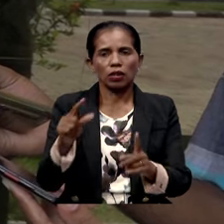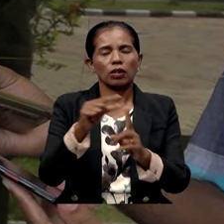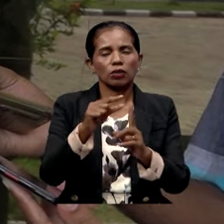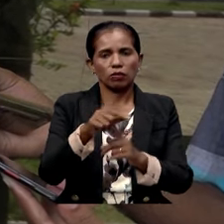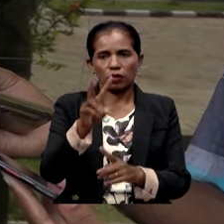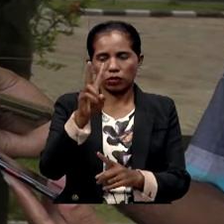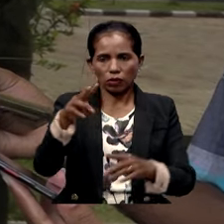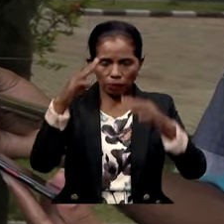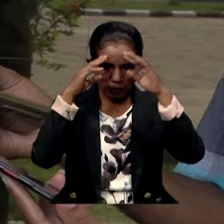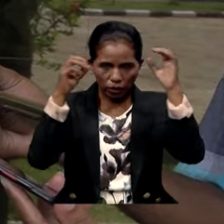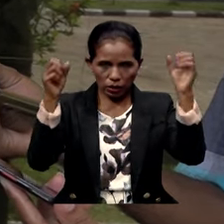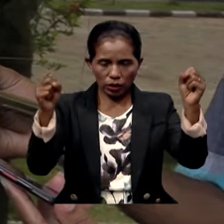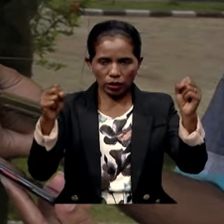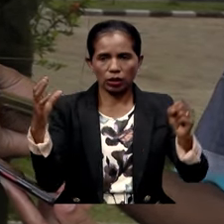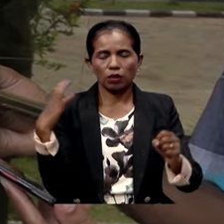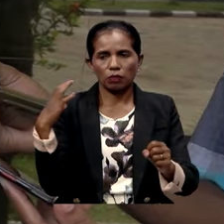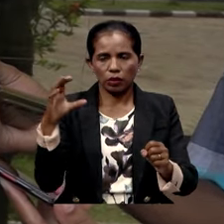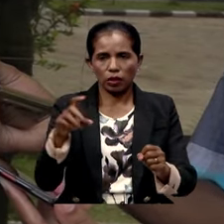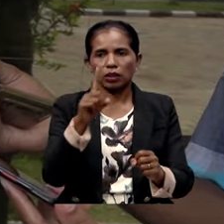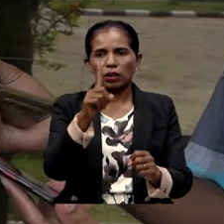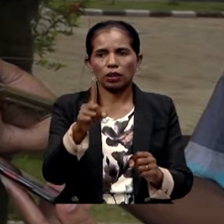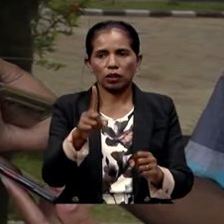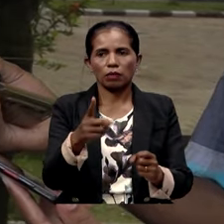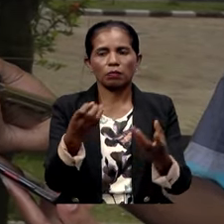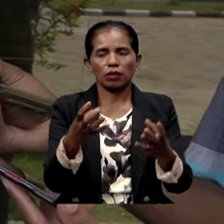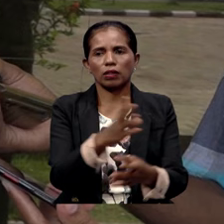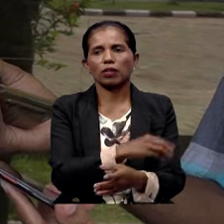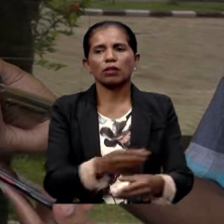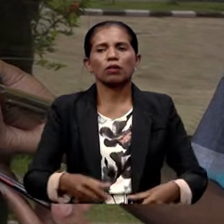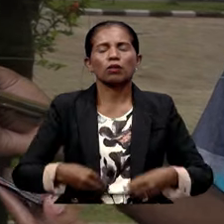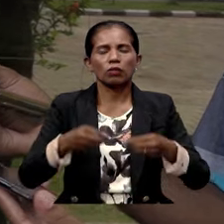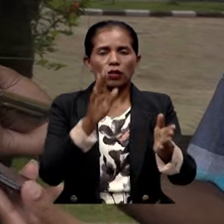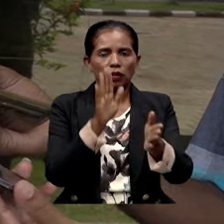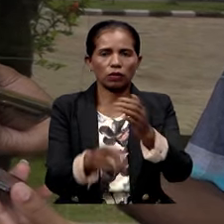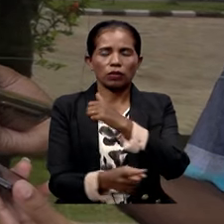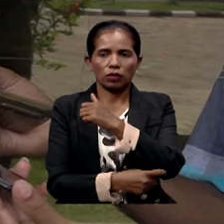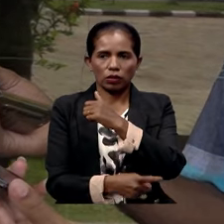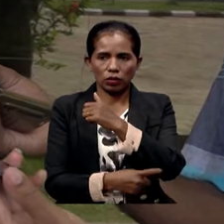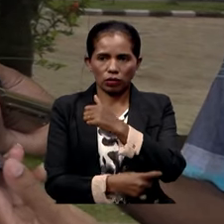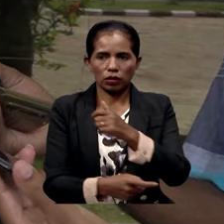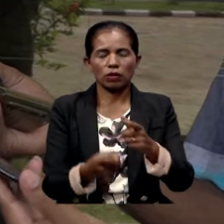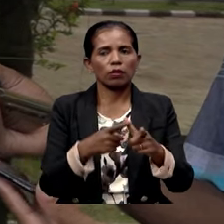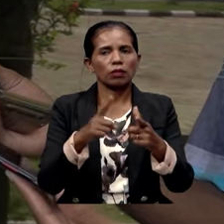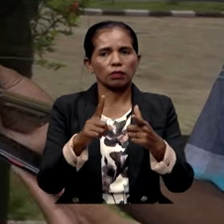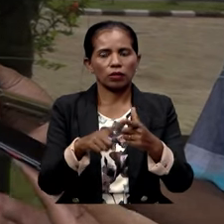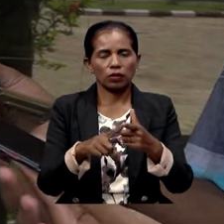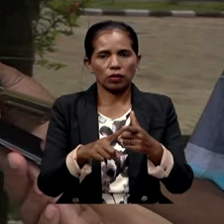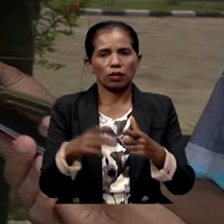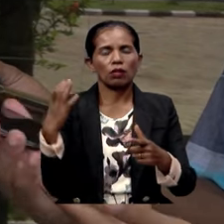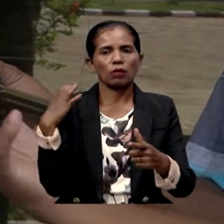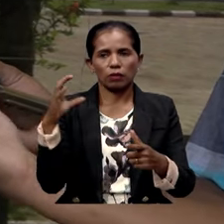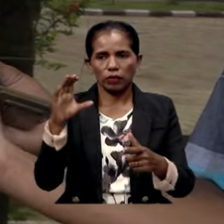da Presidente da República né competência e da maga para barak né e da mag foi indulto ba Constituição mos atribuição competência